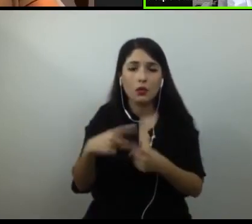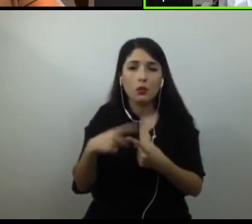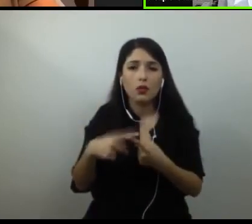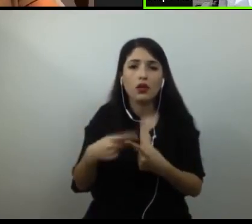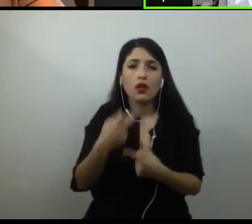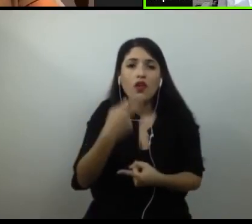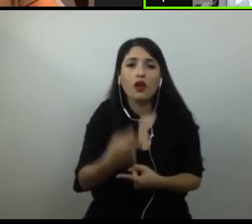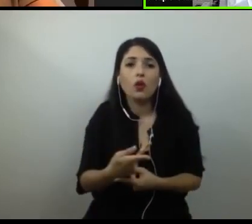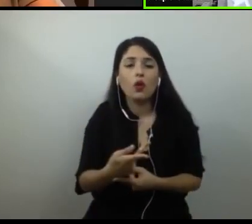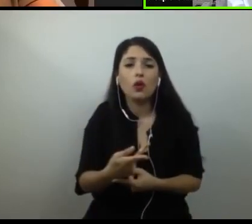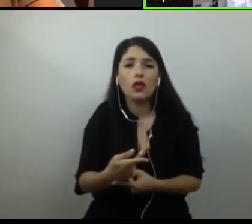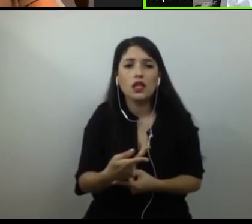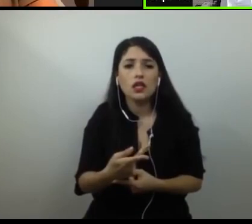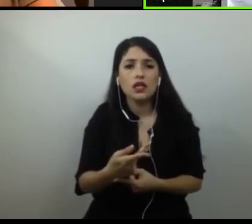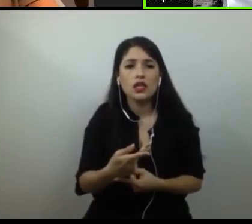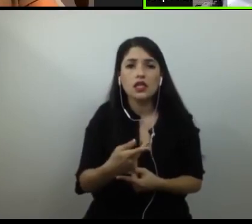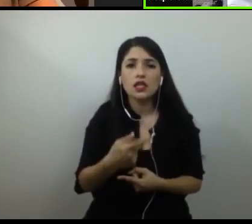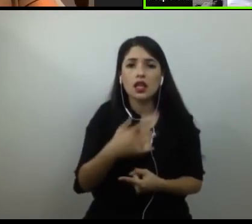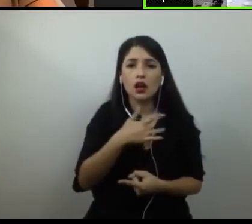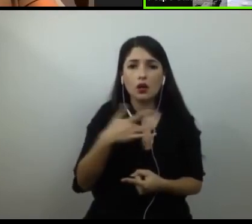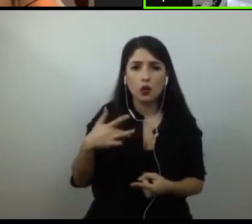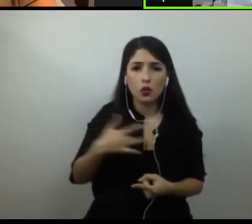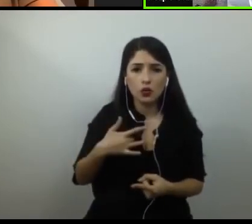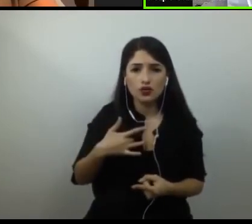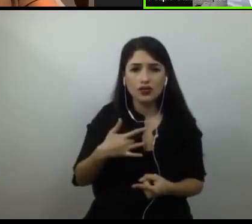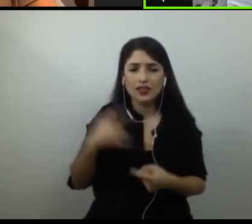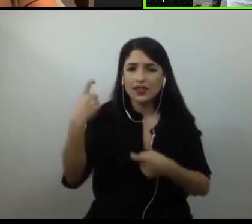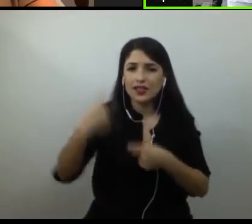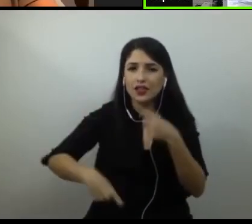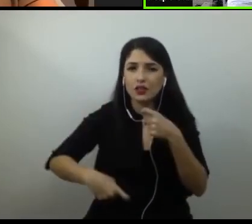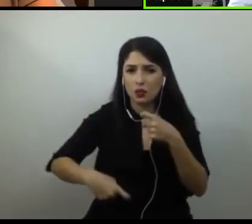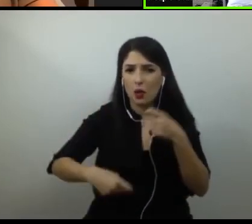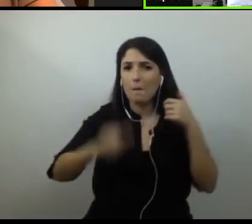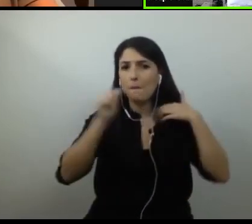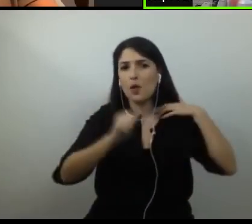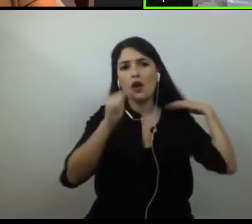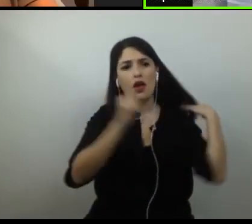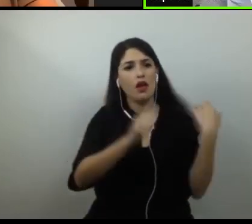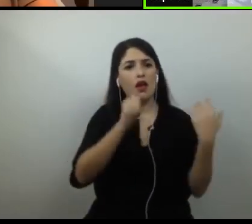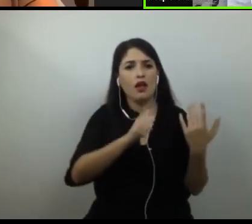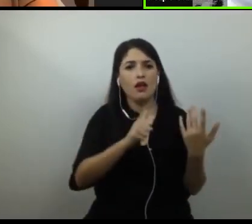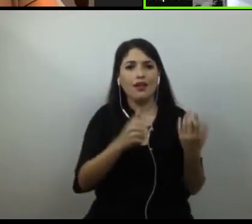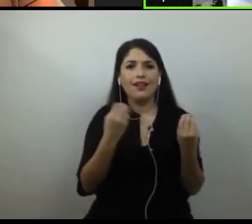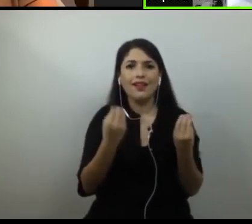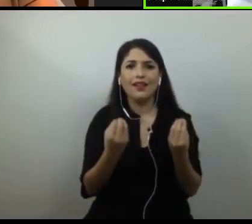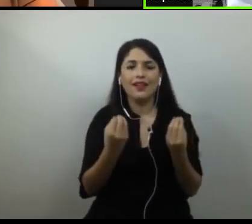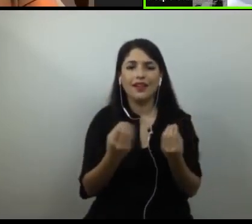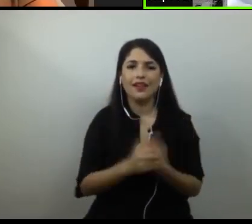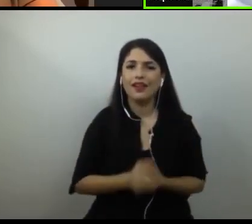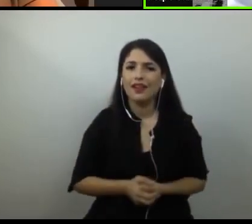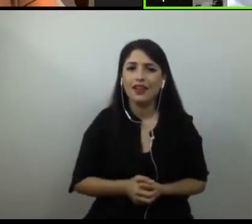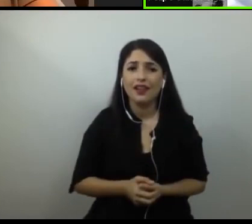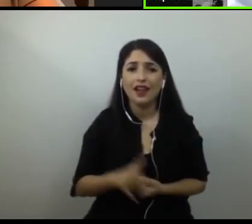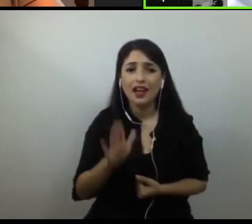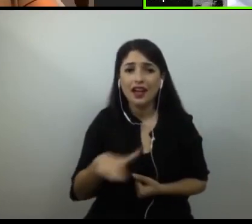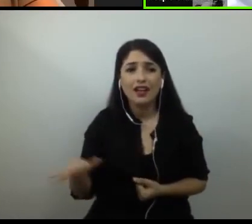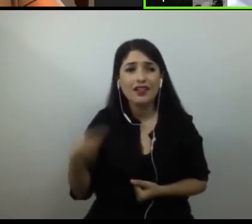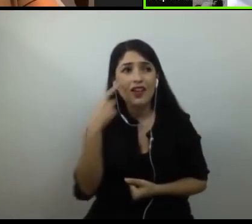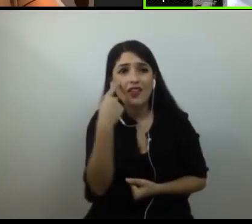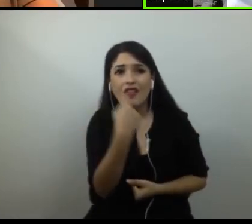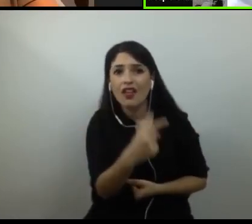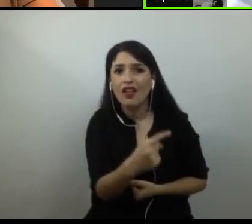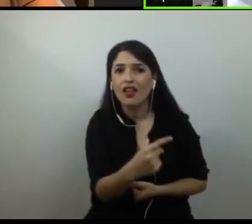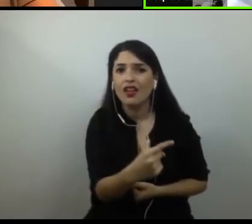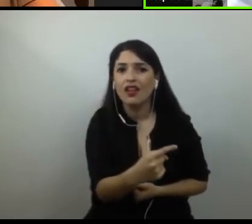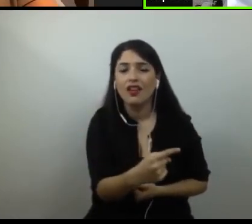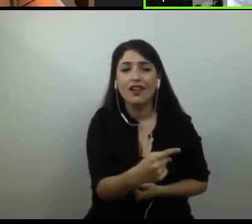mulher a pedido do próprio presidente da República. Então, é muita ingenuidade, até uma criança ver que nós estamos passando